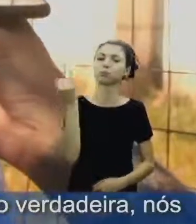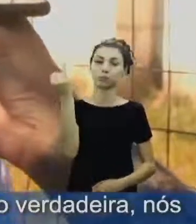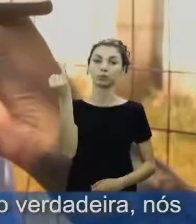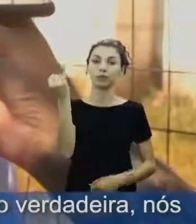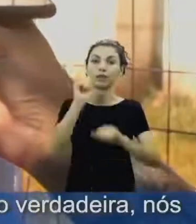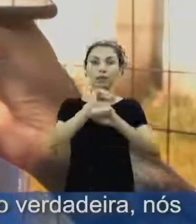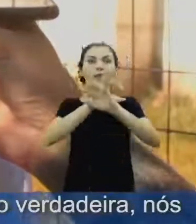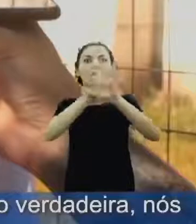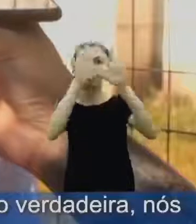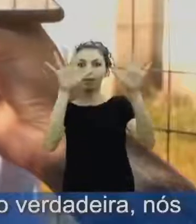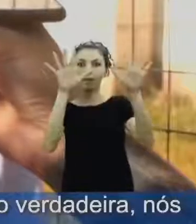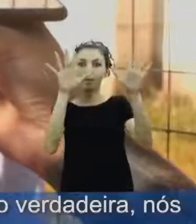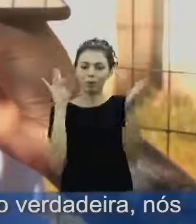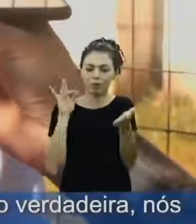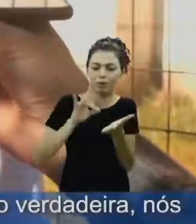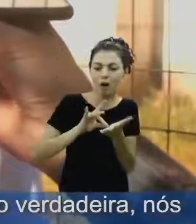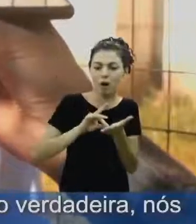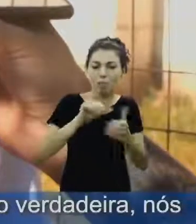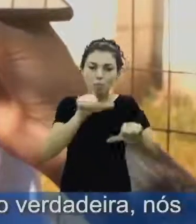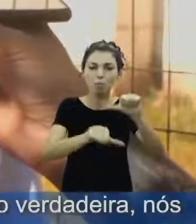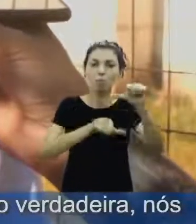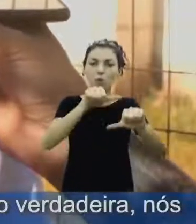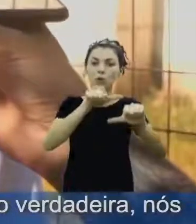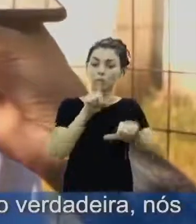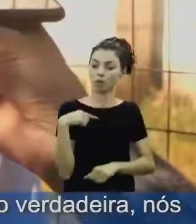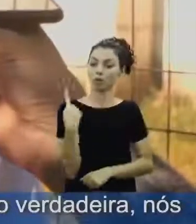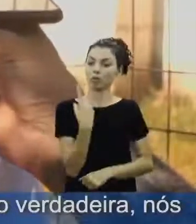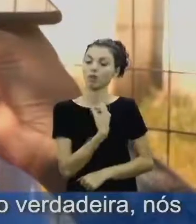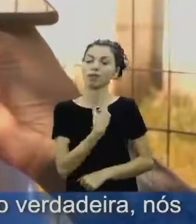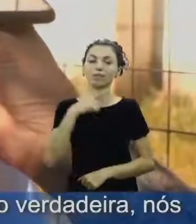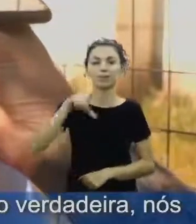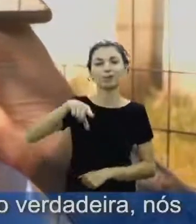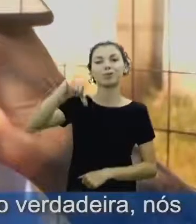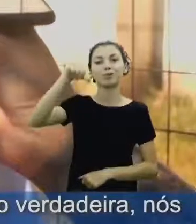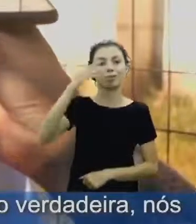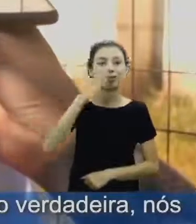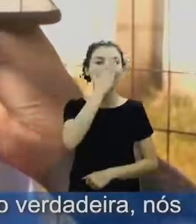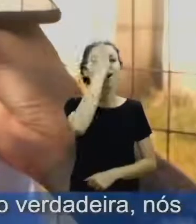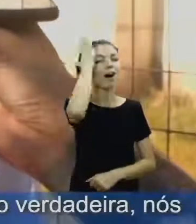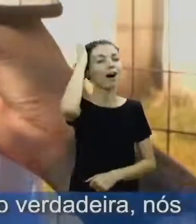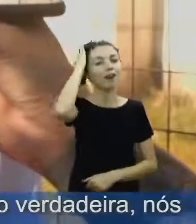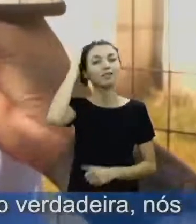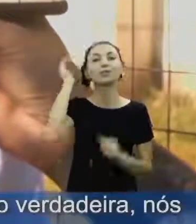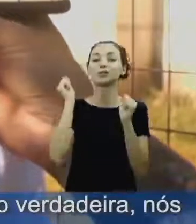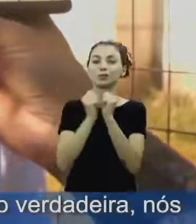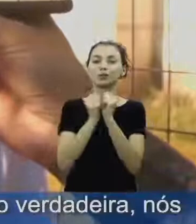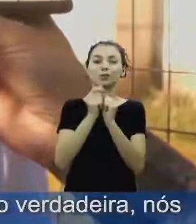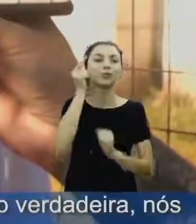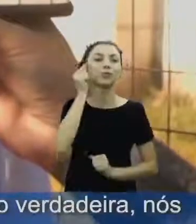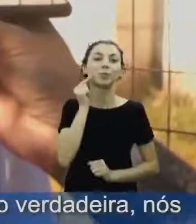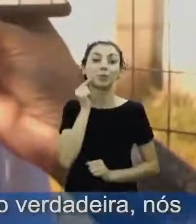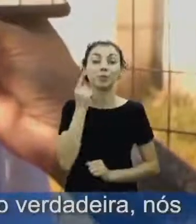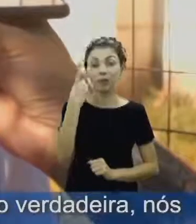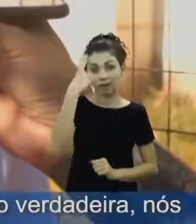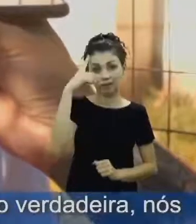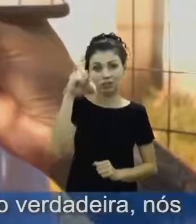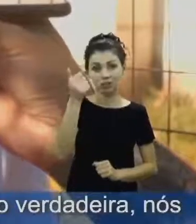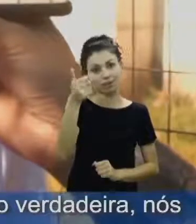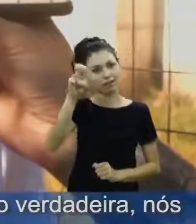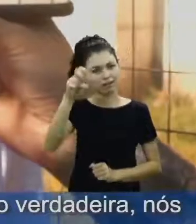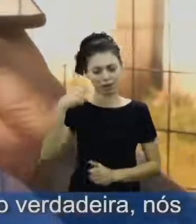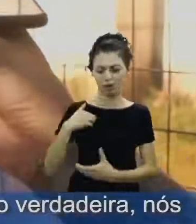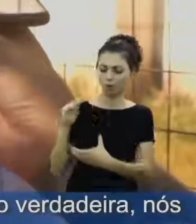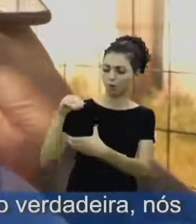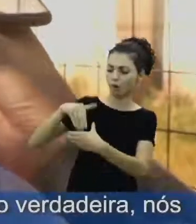candidatos. Isso é muito importante. E claro, para uma renovação verdadeira, nós apostamos em Aires e